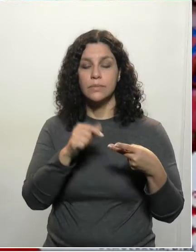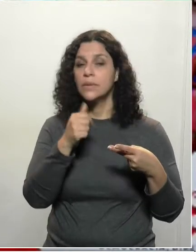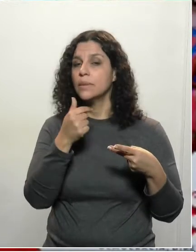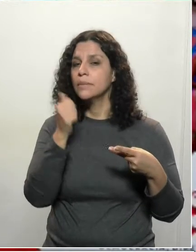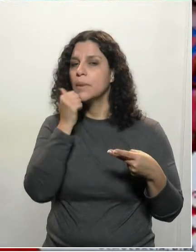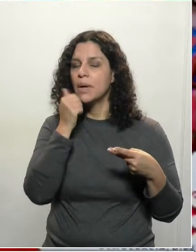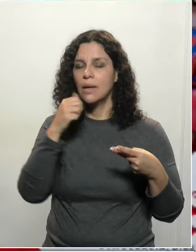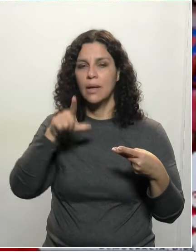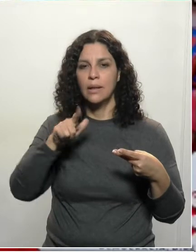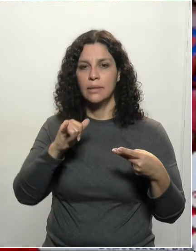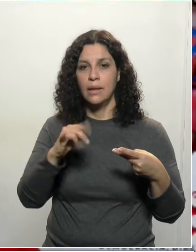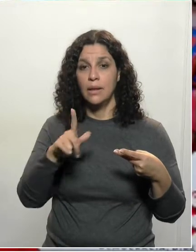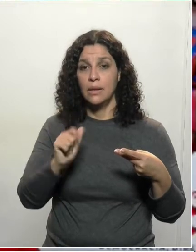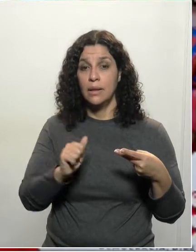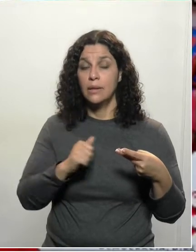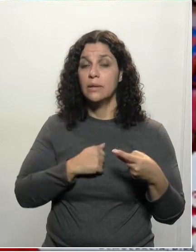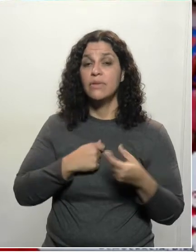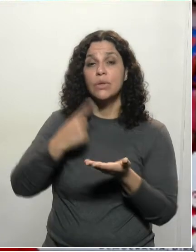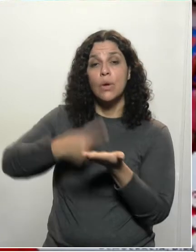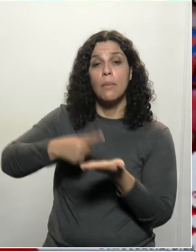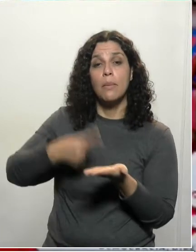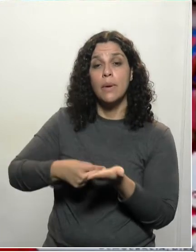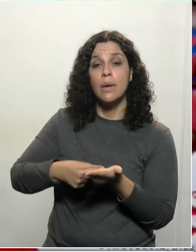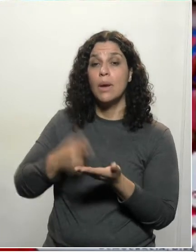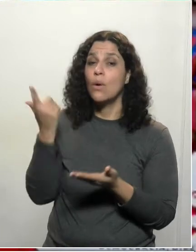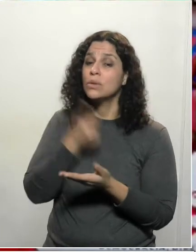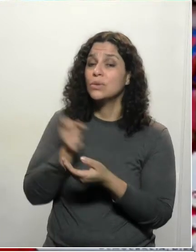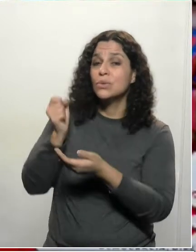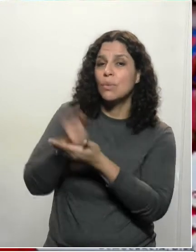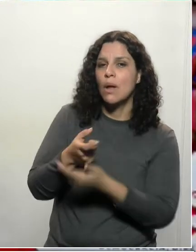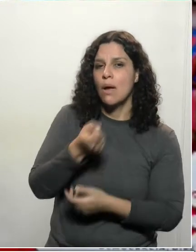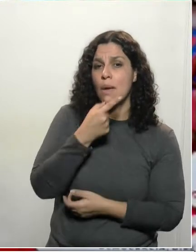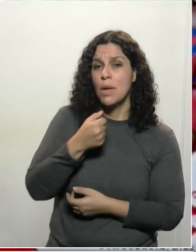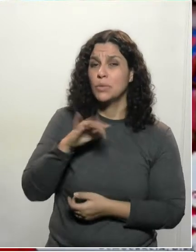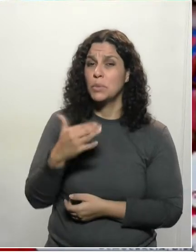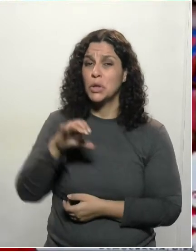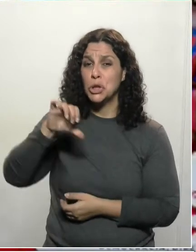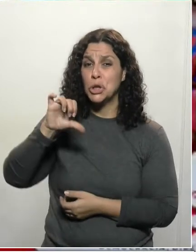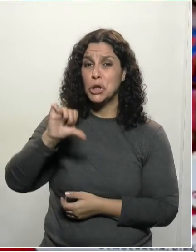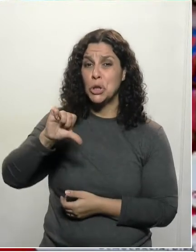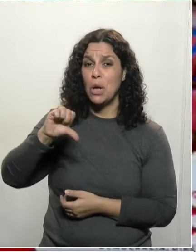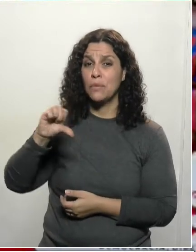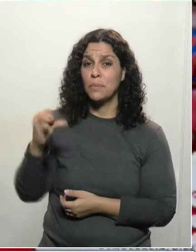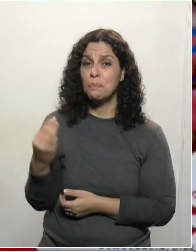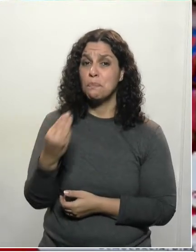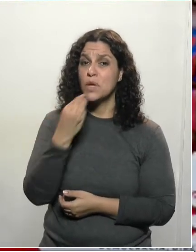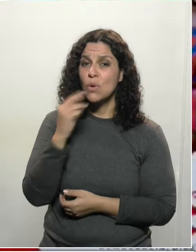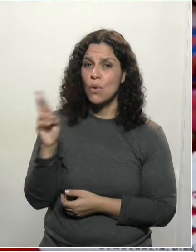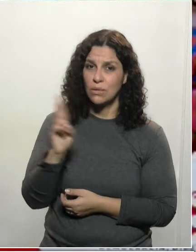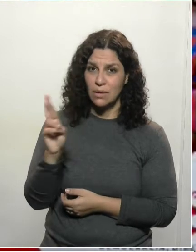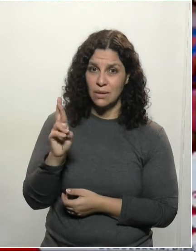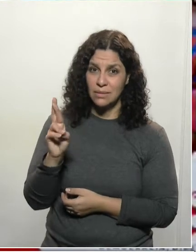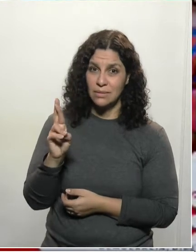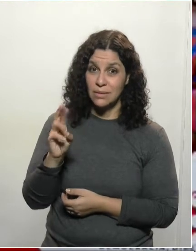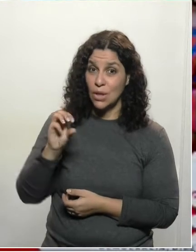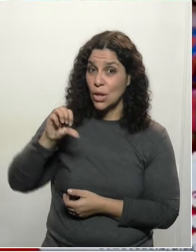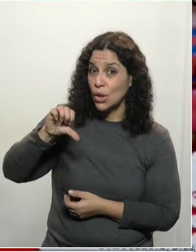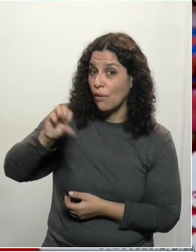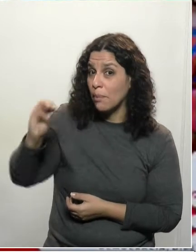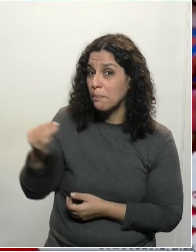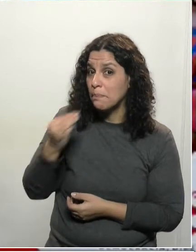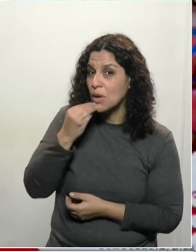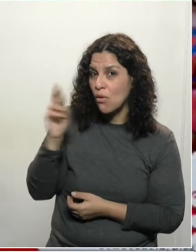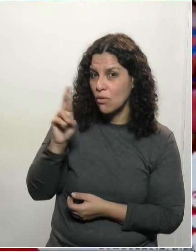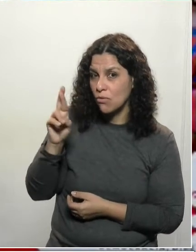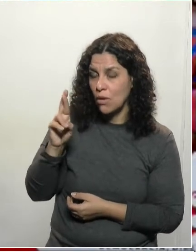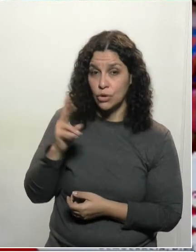desenvolvido uma campanha, porque esse medicamento custa, senhor presidente, cerca de 9 milhões de reais. E a gente sabe que é